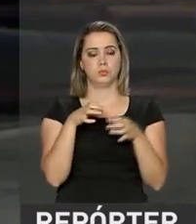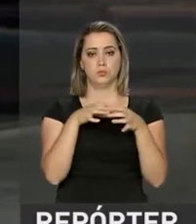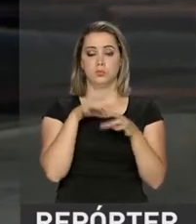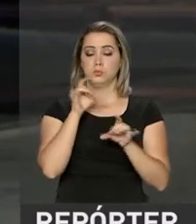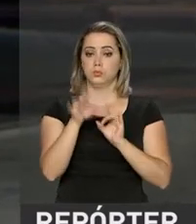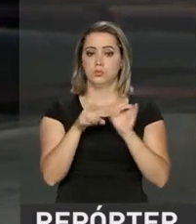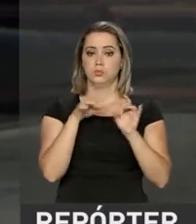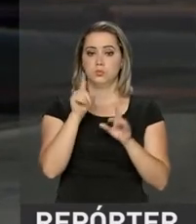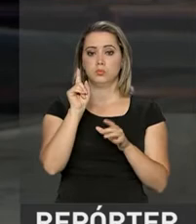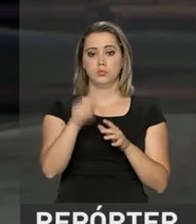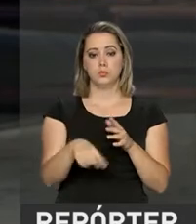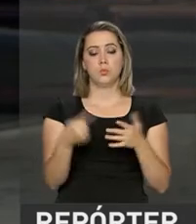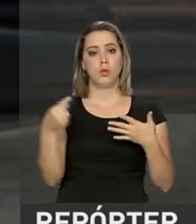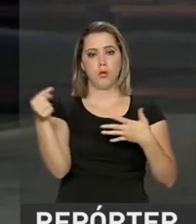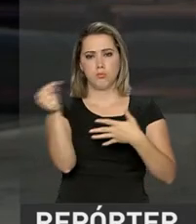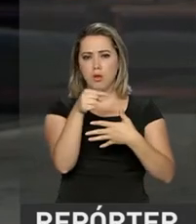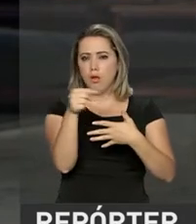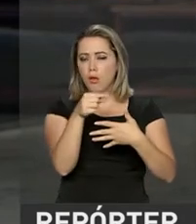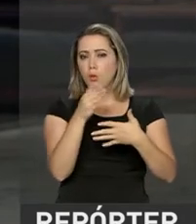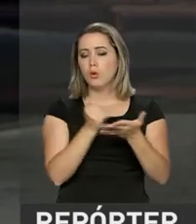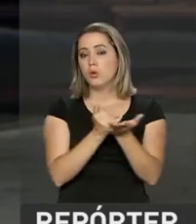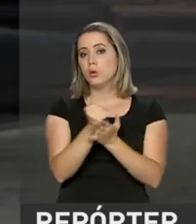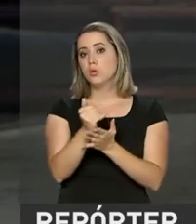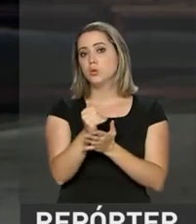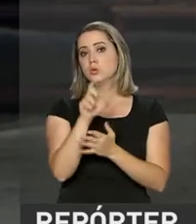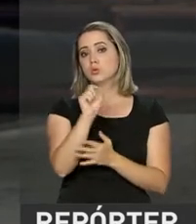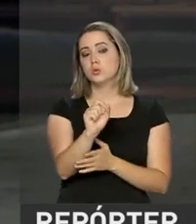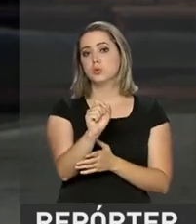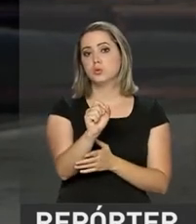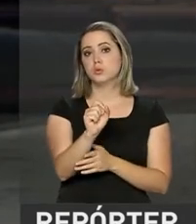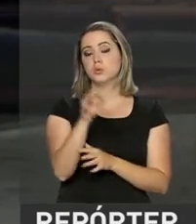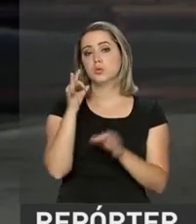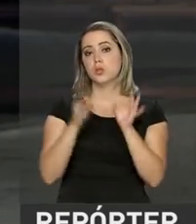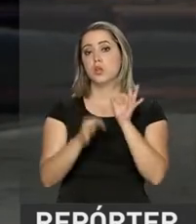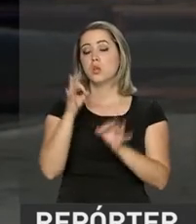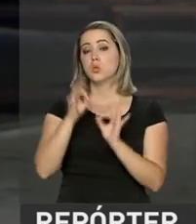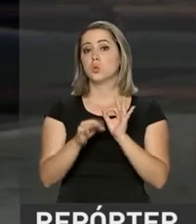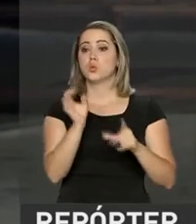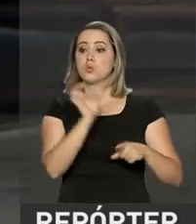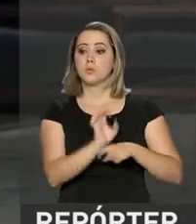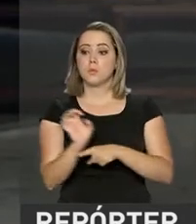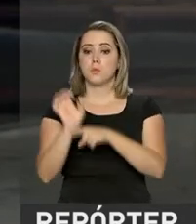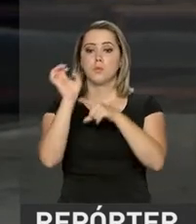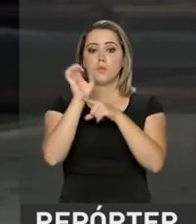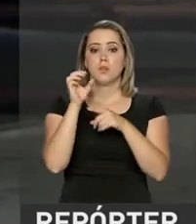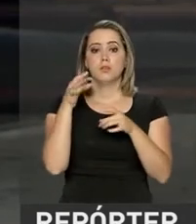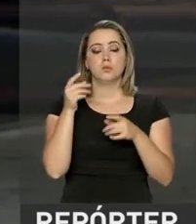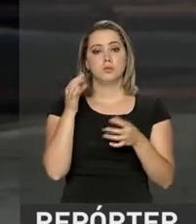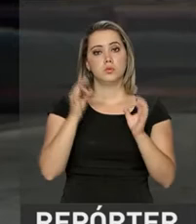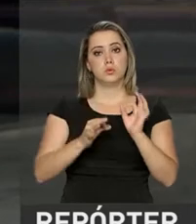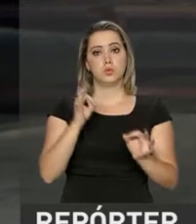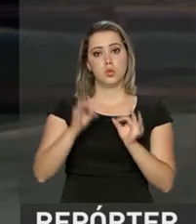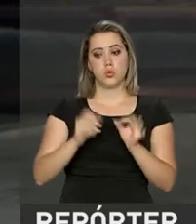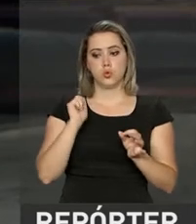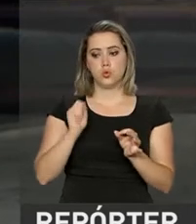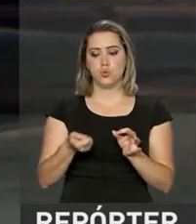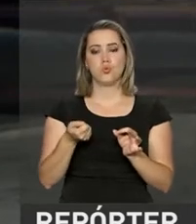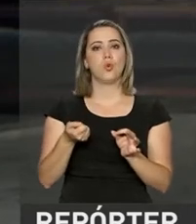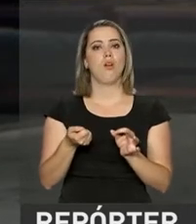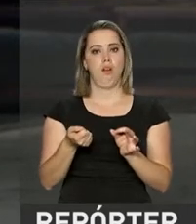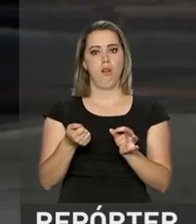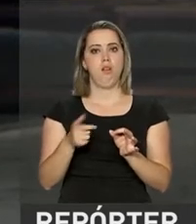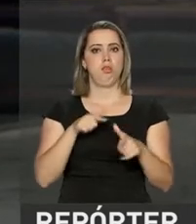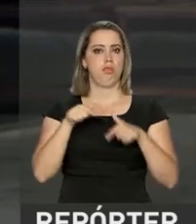especial é aquele que mantém a prerrogativa da justiça estadual de julgar causas trabalhistas